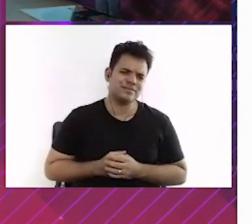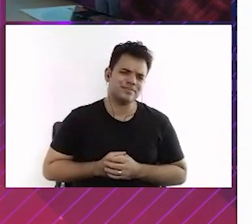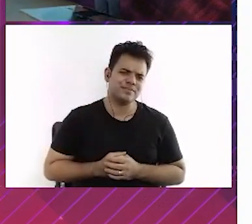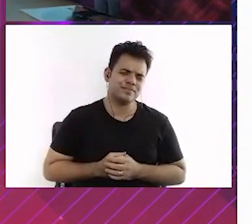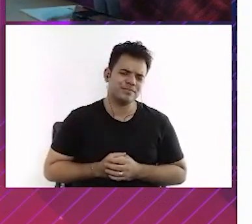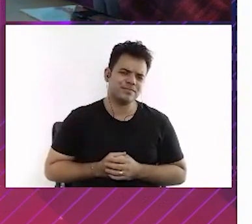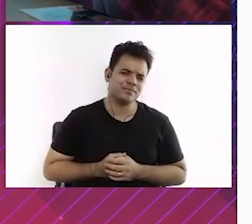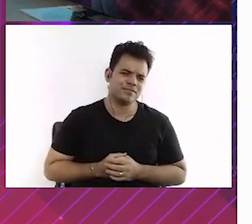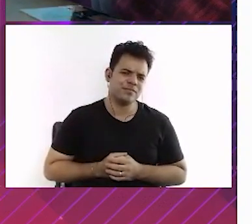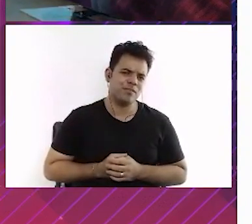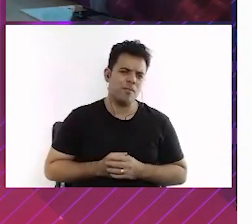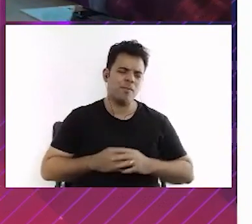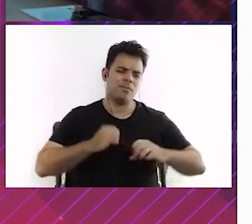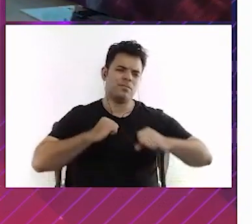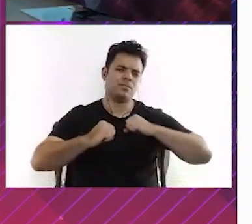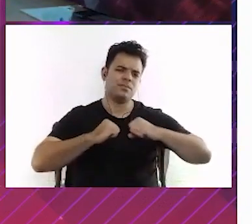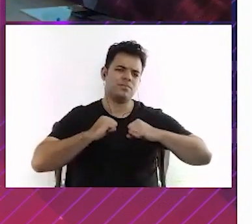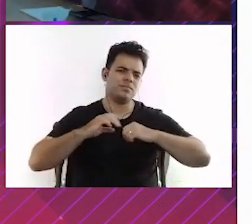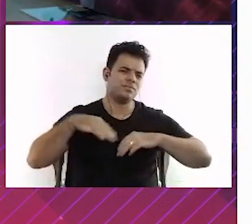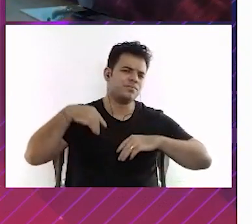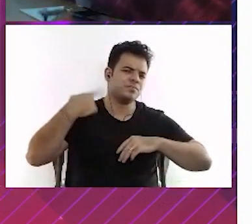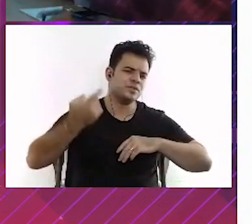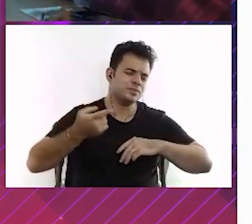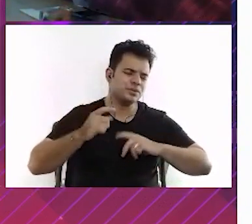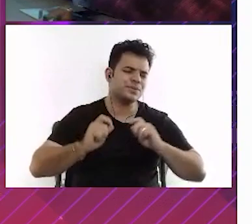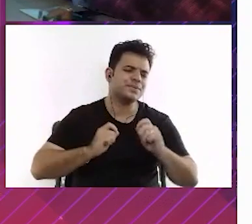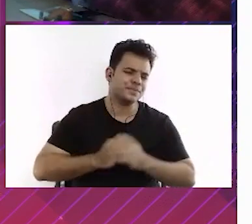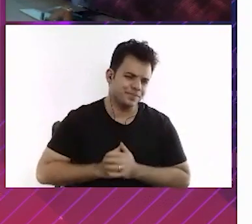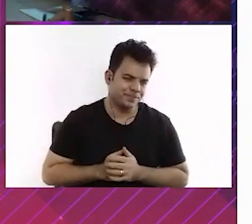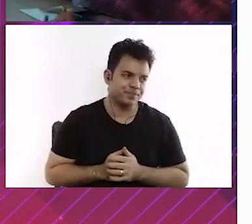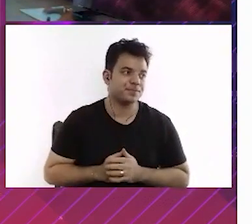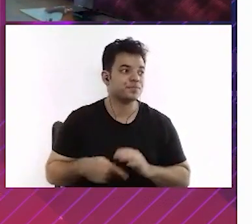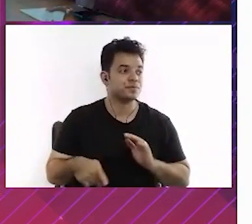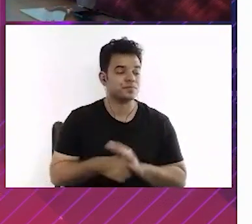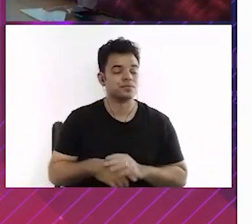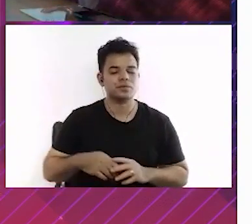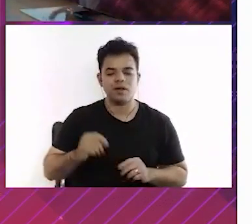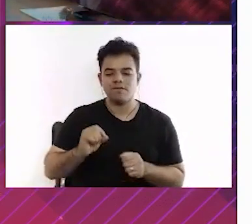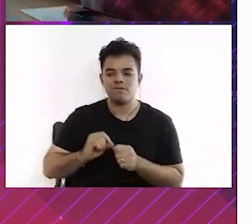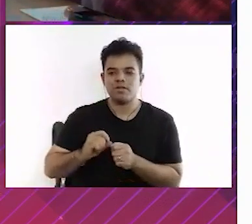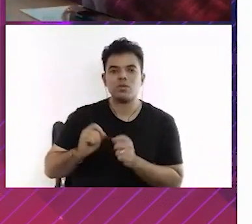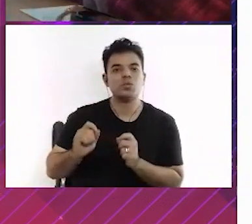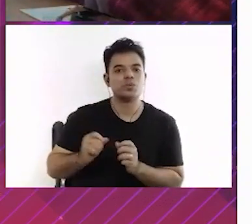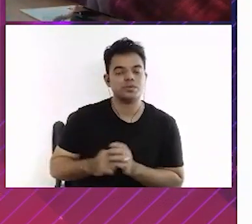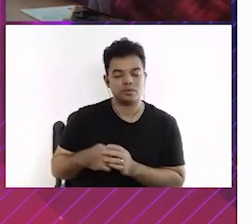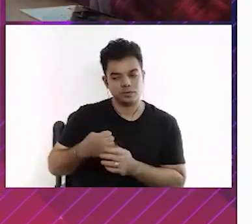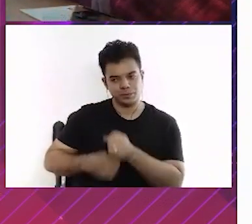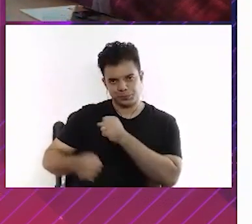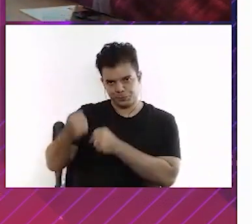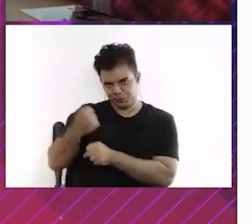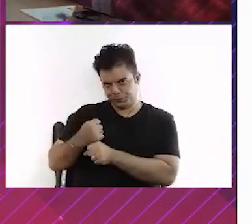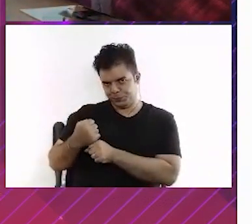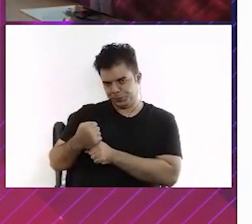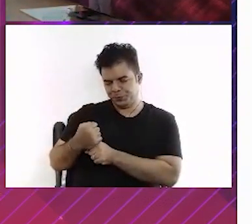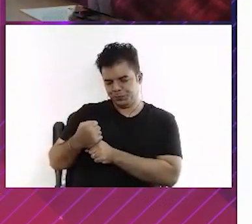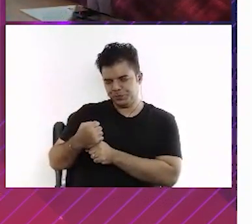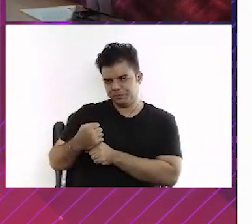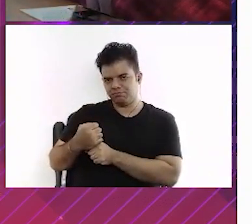Qual movimento veio sendo ocorrendo, né? Quais são os próximos passos? Ano passado, essas